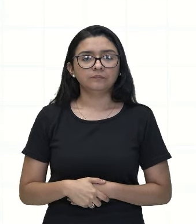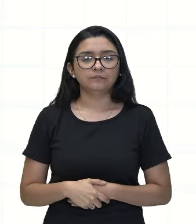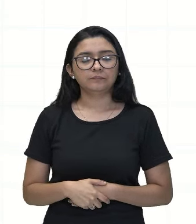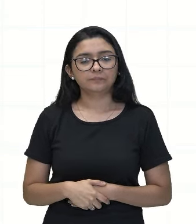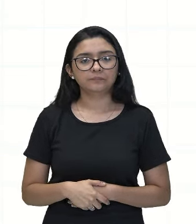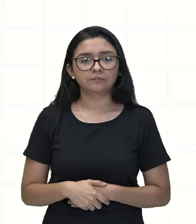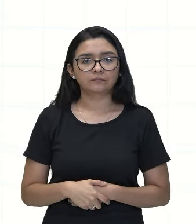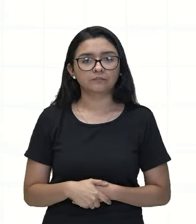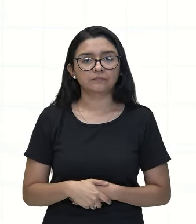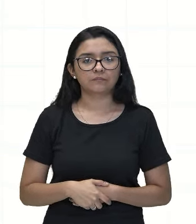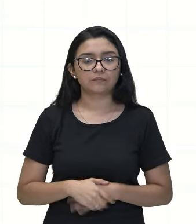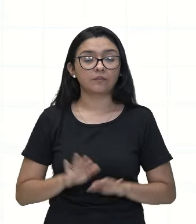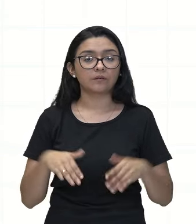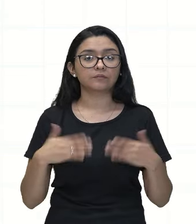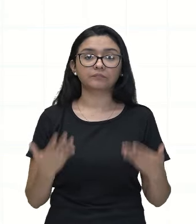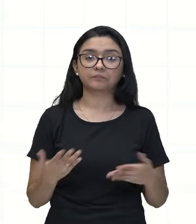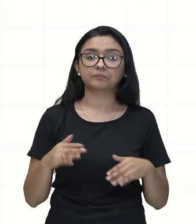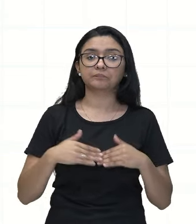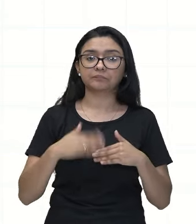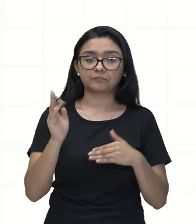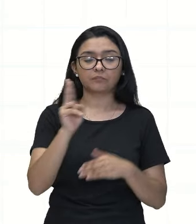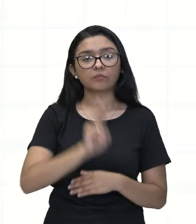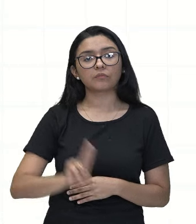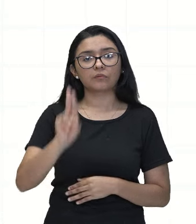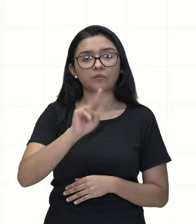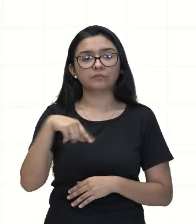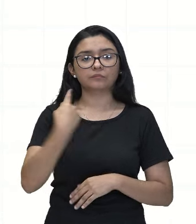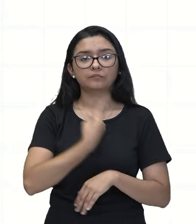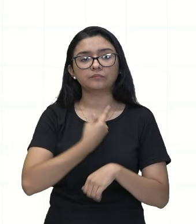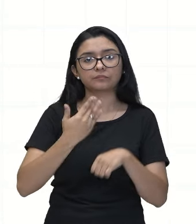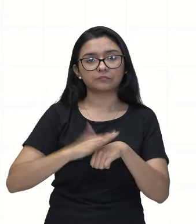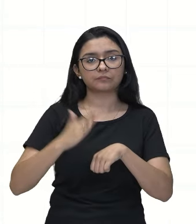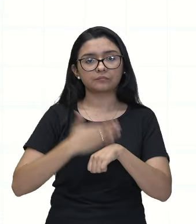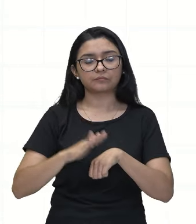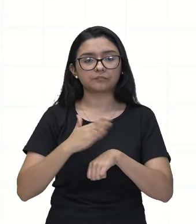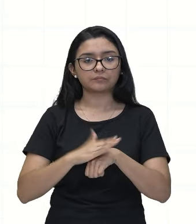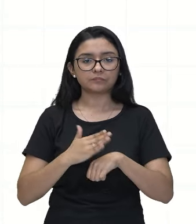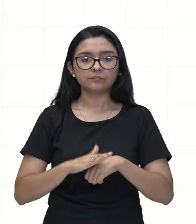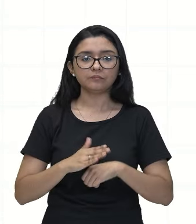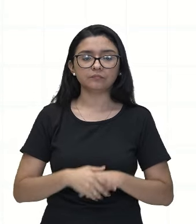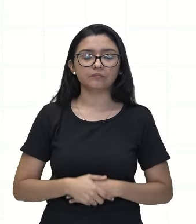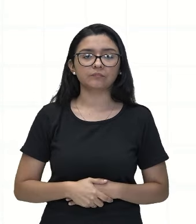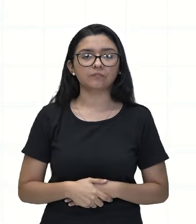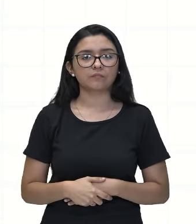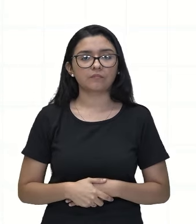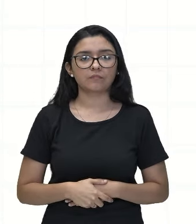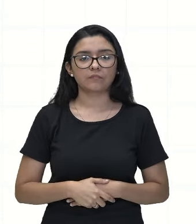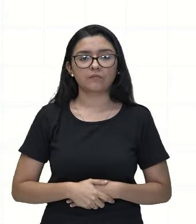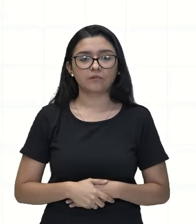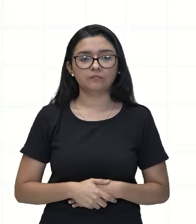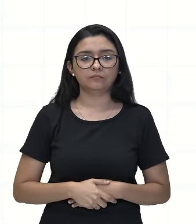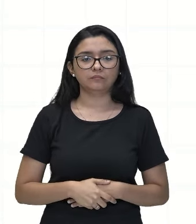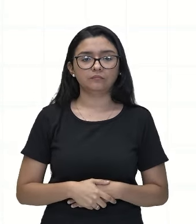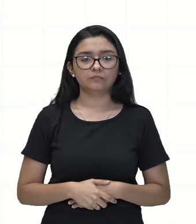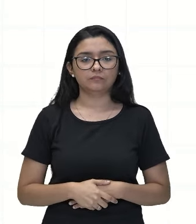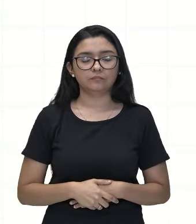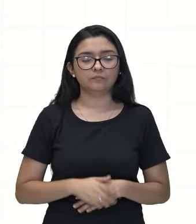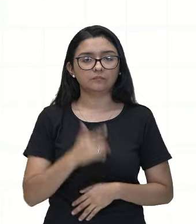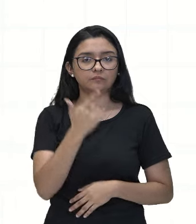a forma mais mais usual que a gente pratica atualmente tá eh outros